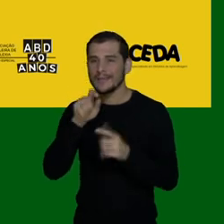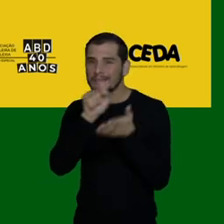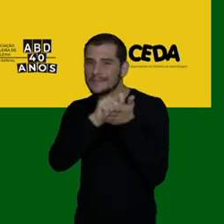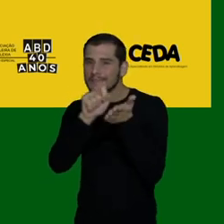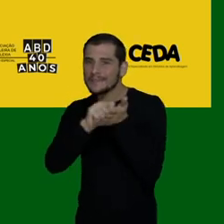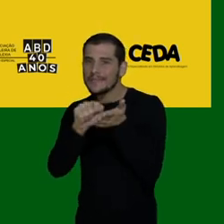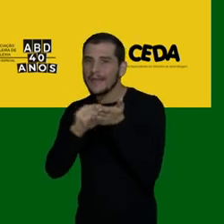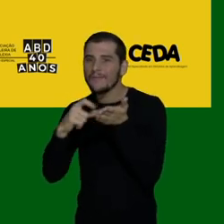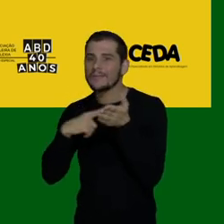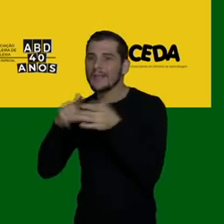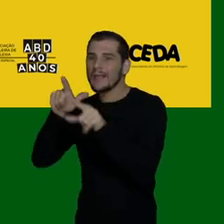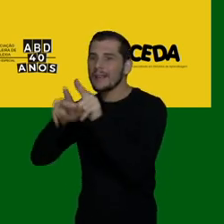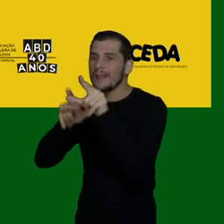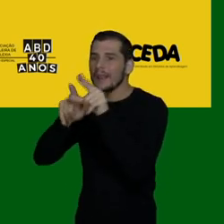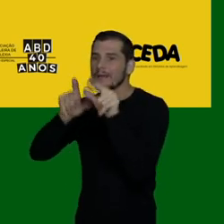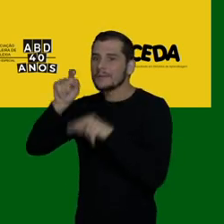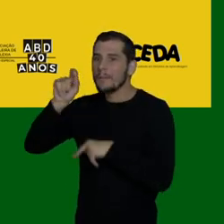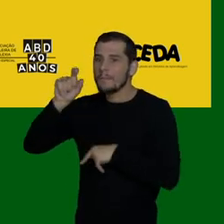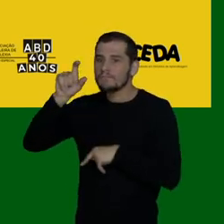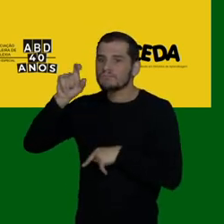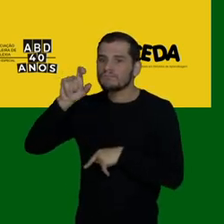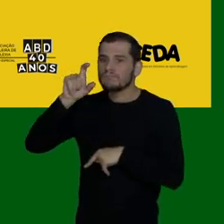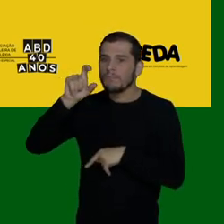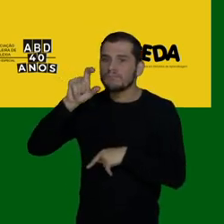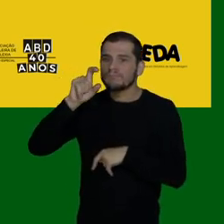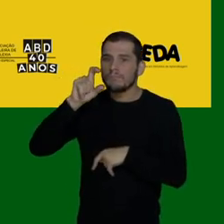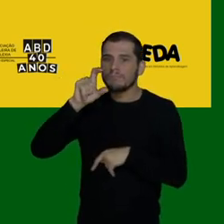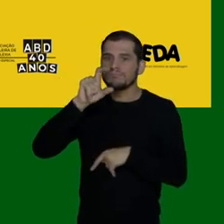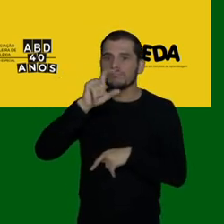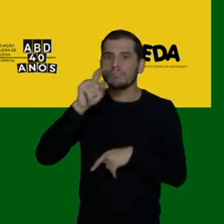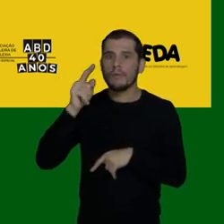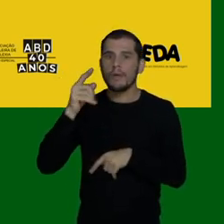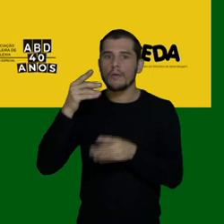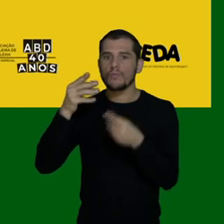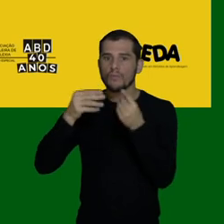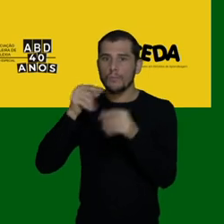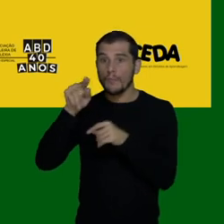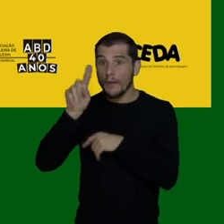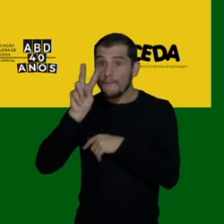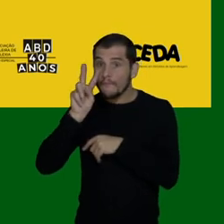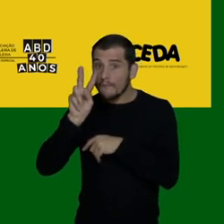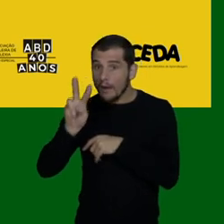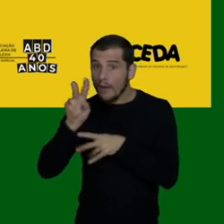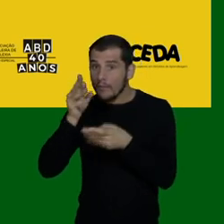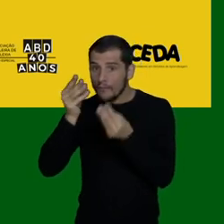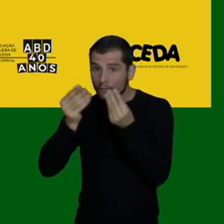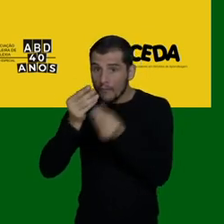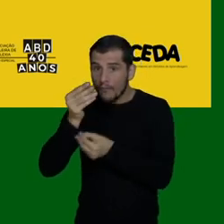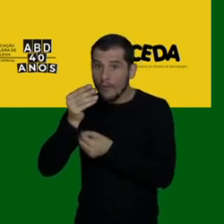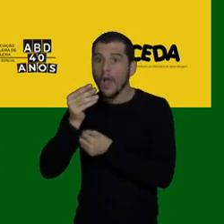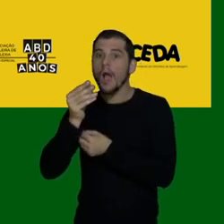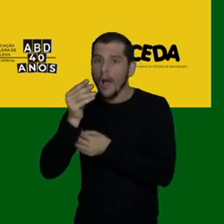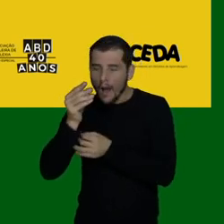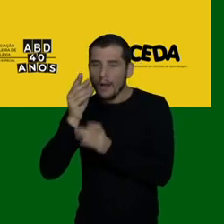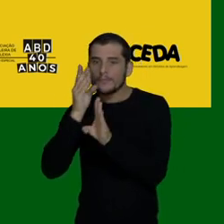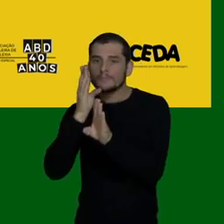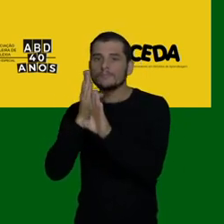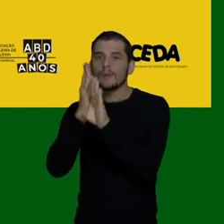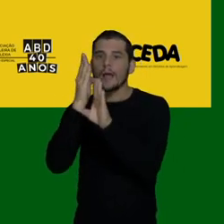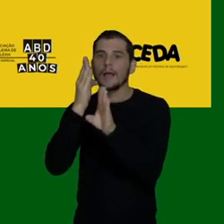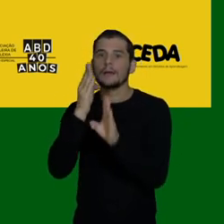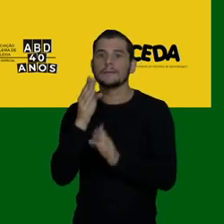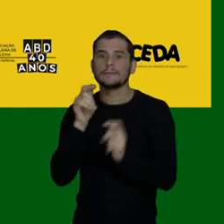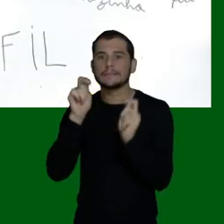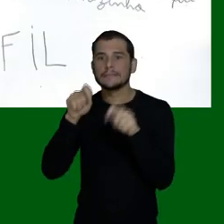então aqui a gente já pode fechar com toda o resto da avaliação Não é só isso né que a gente pode fechar como